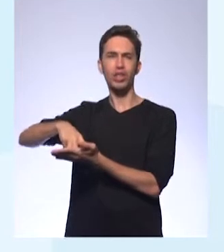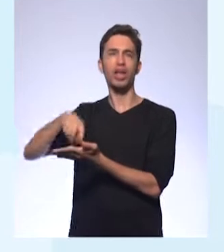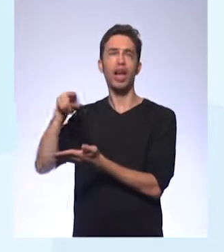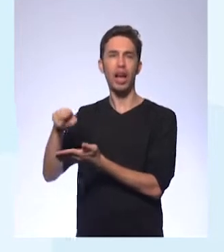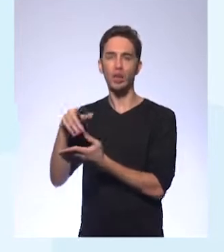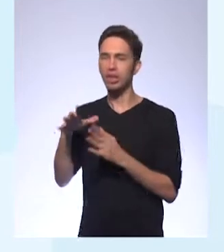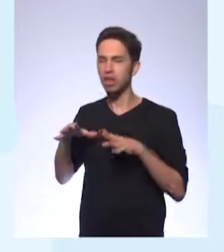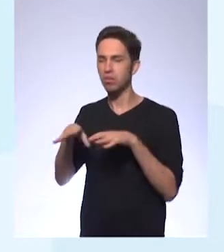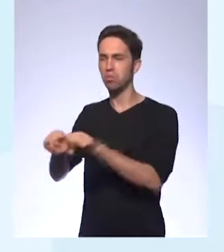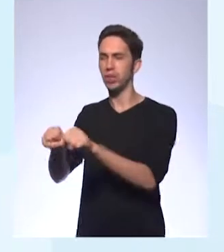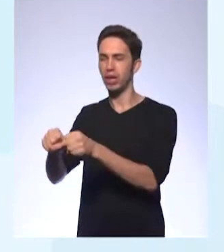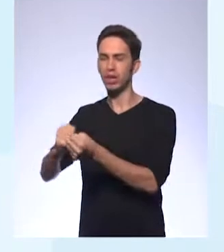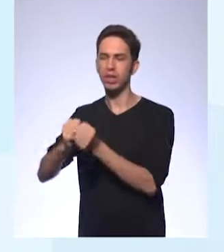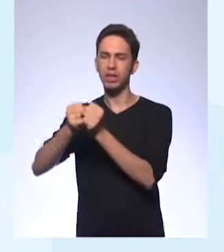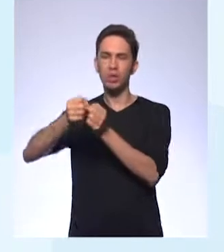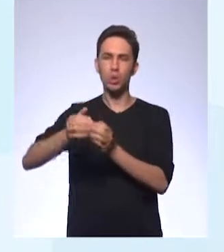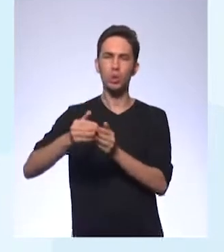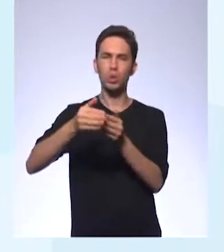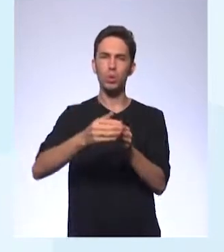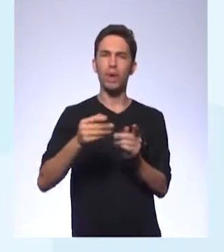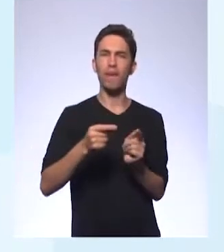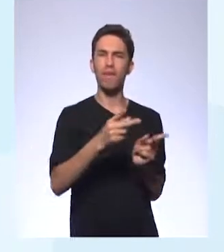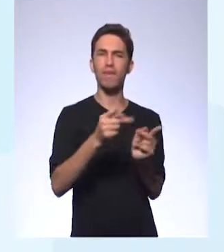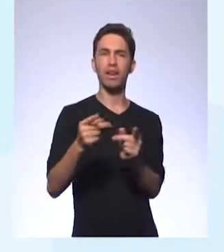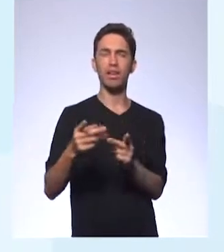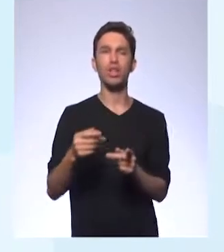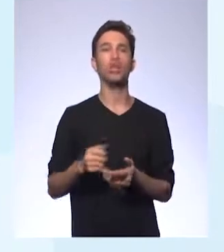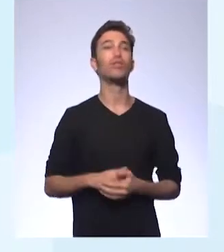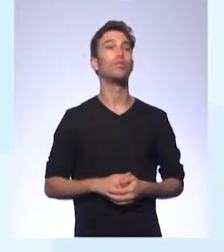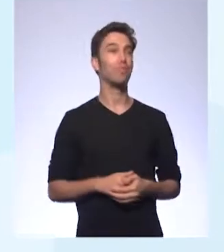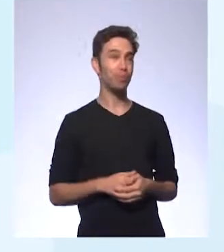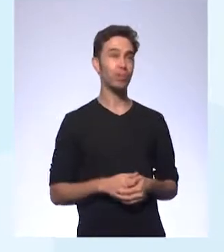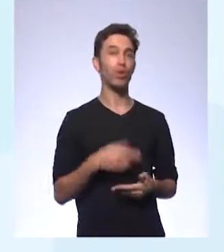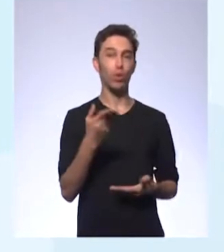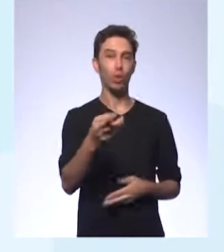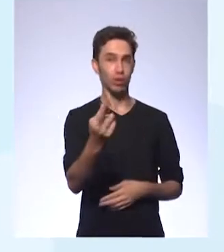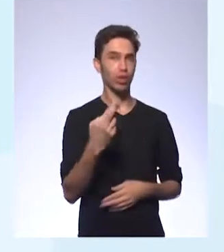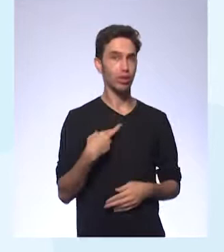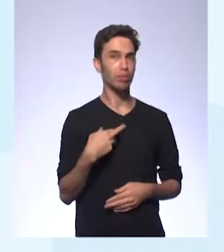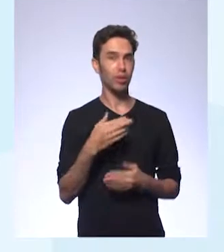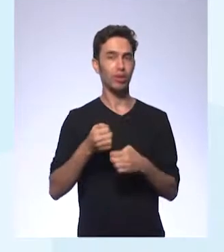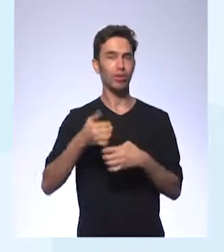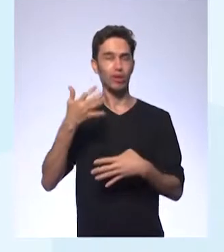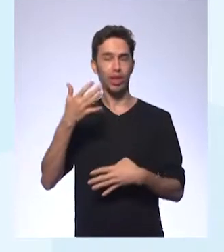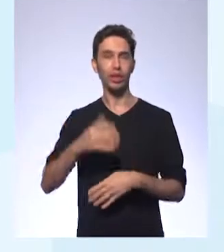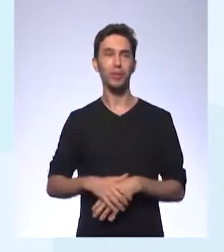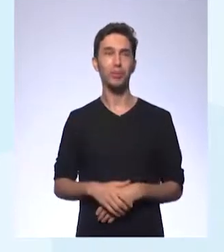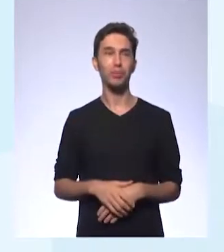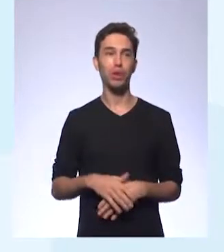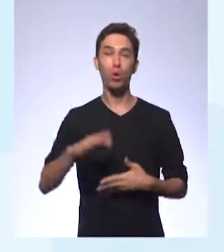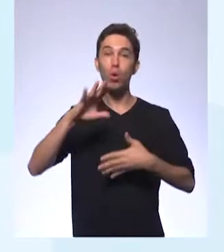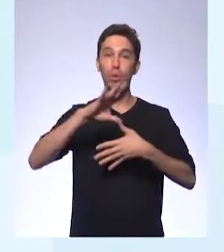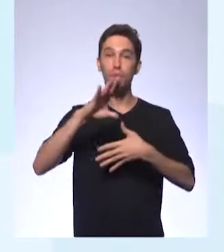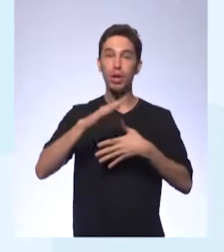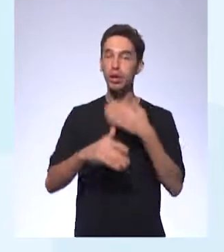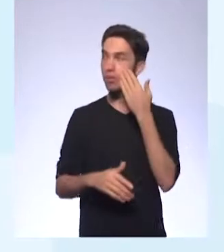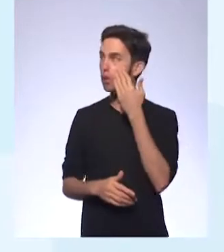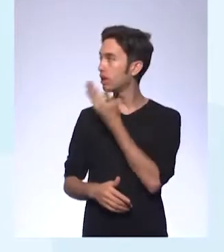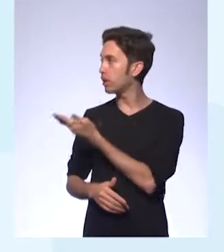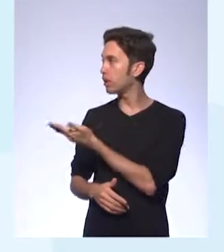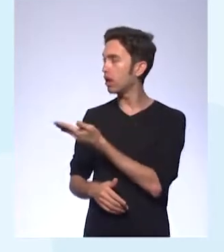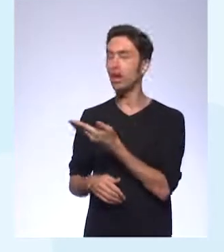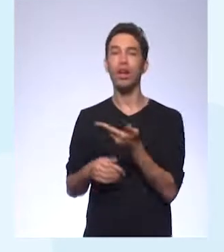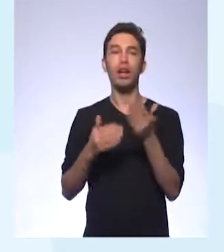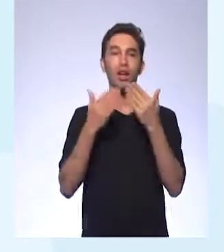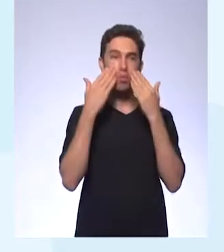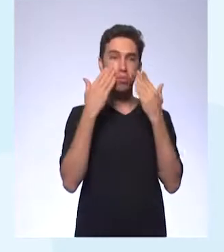serem capturados e comercializados. Foram o que vocês responderam no chat. O mapa abaixo nos mostra, através do